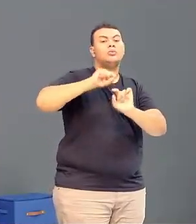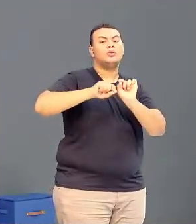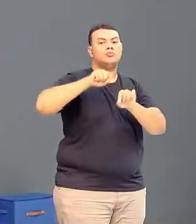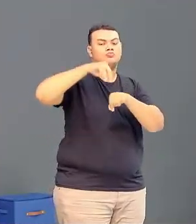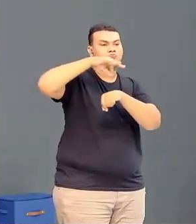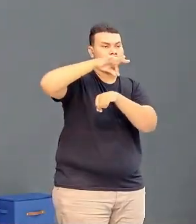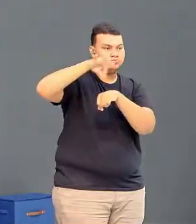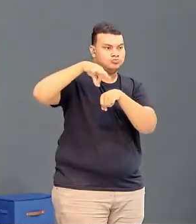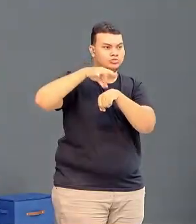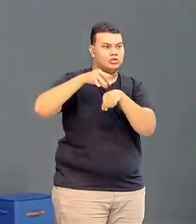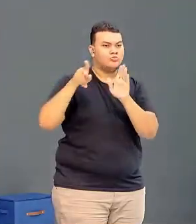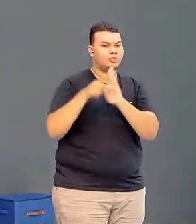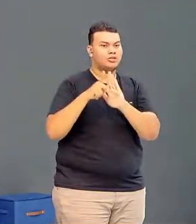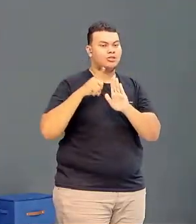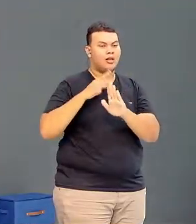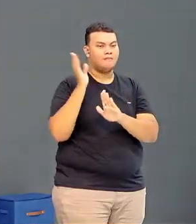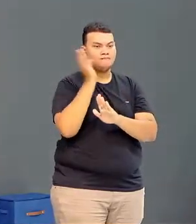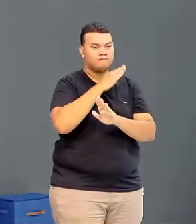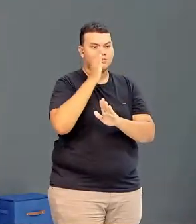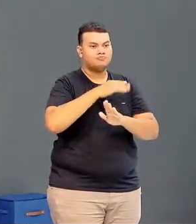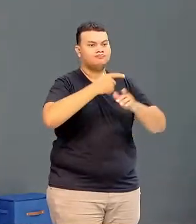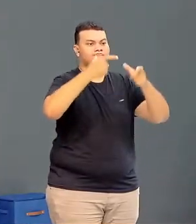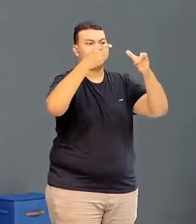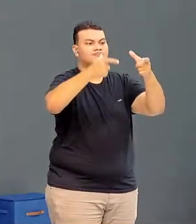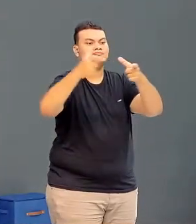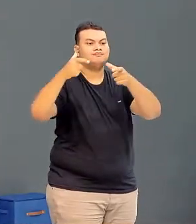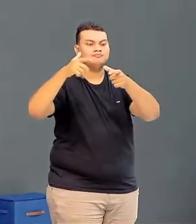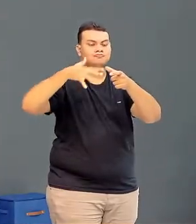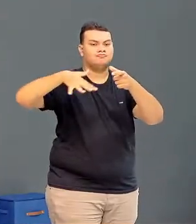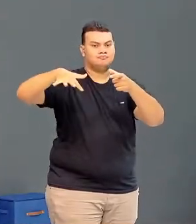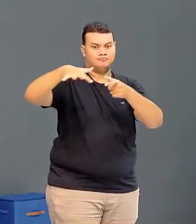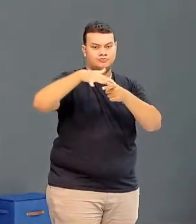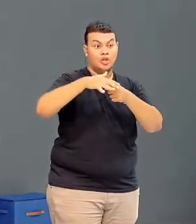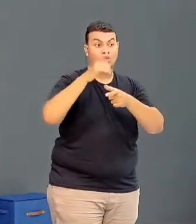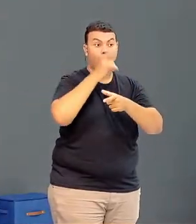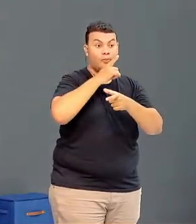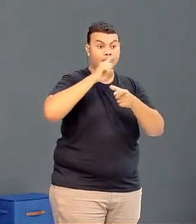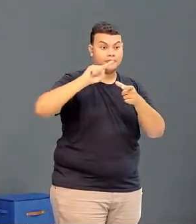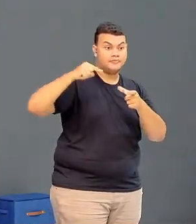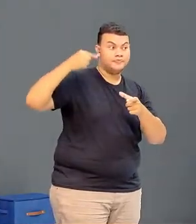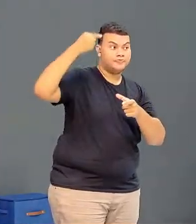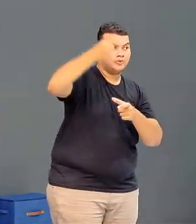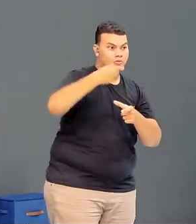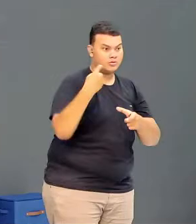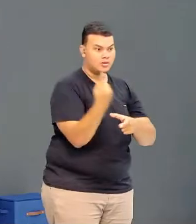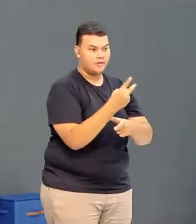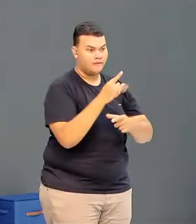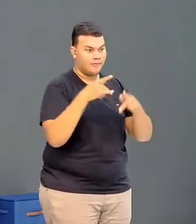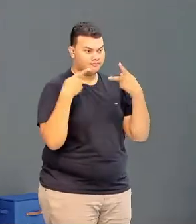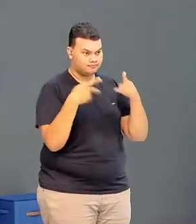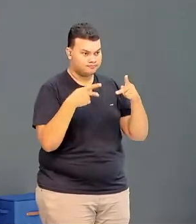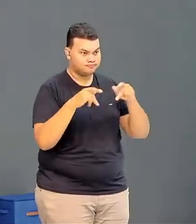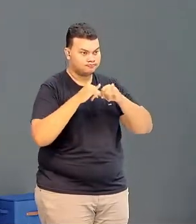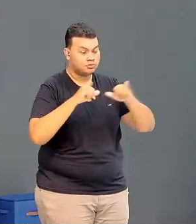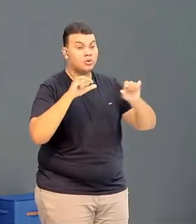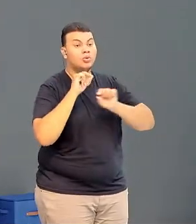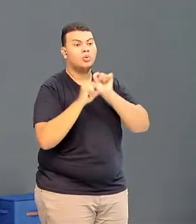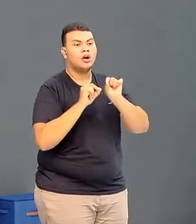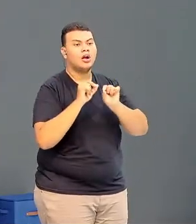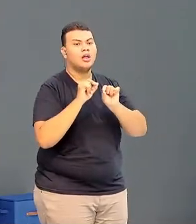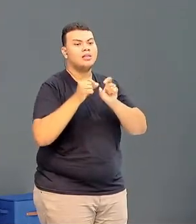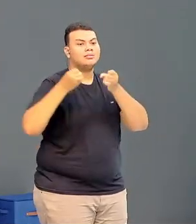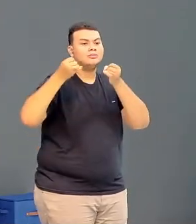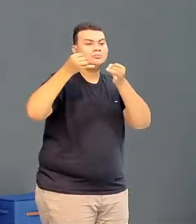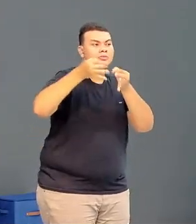as hostes celestiais nas regiões celestiais. Domingo que vem a nossa mensagem vai trazer